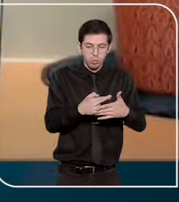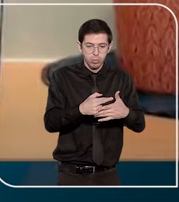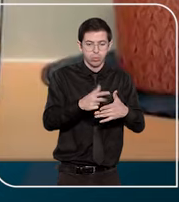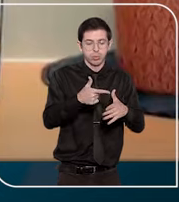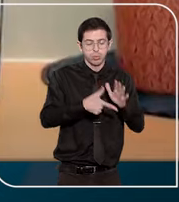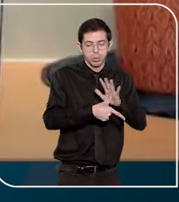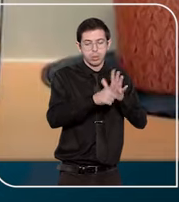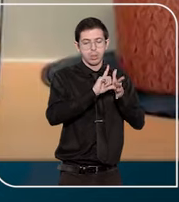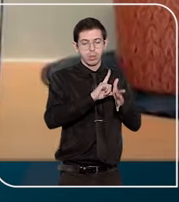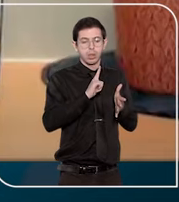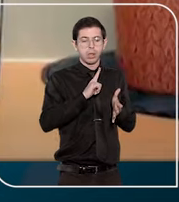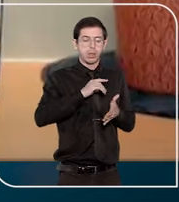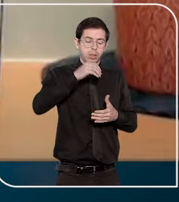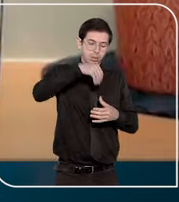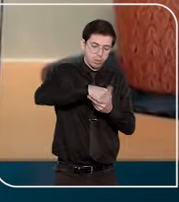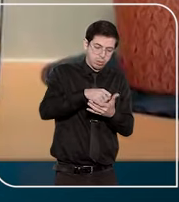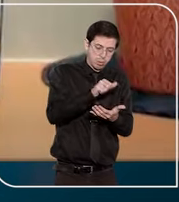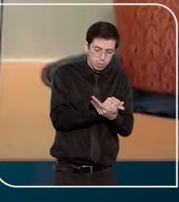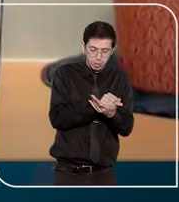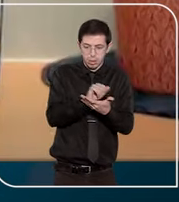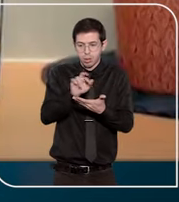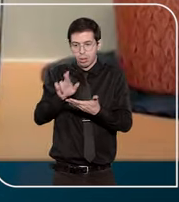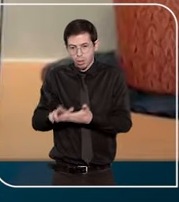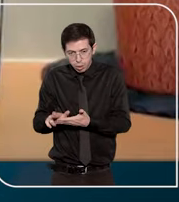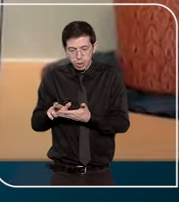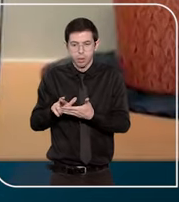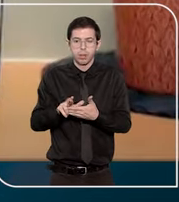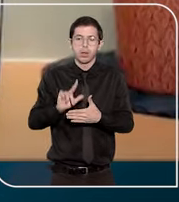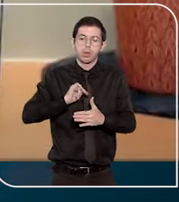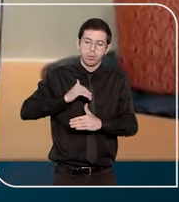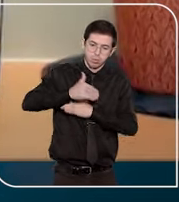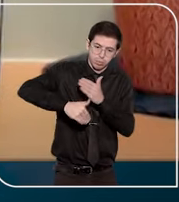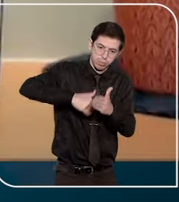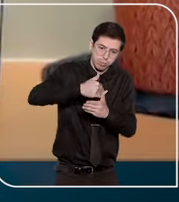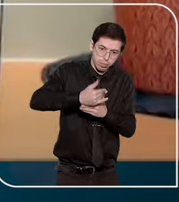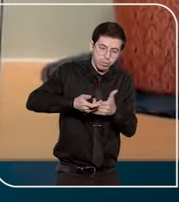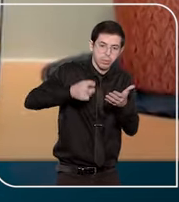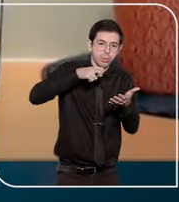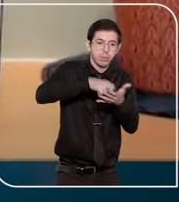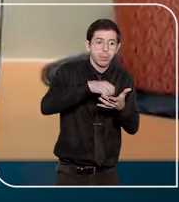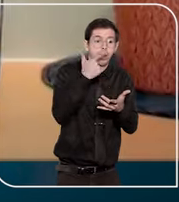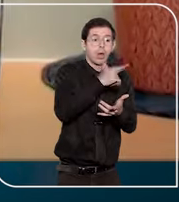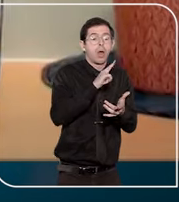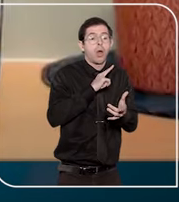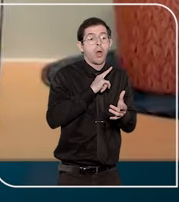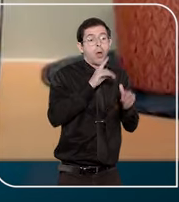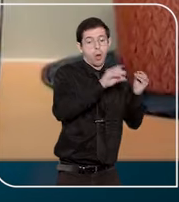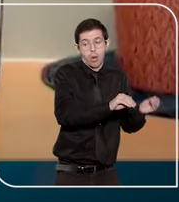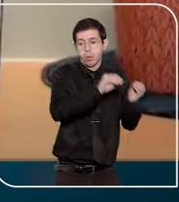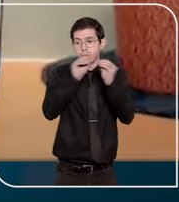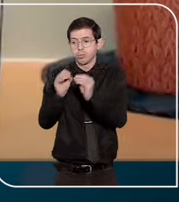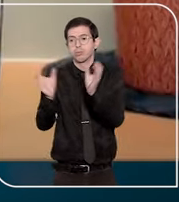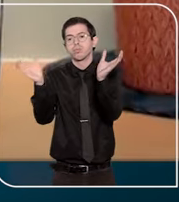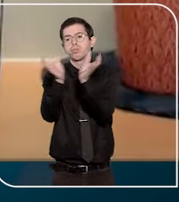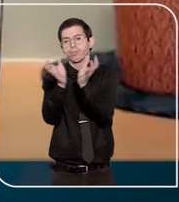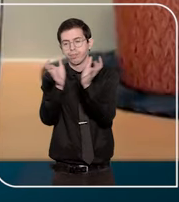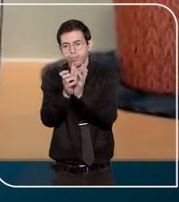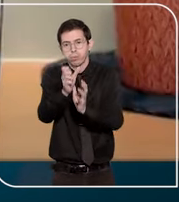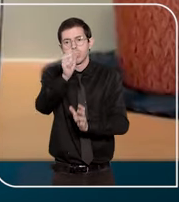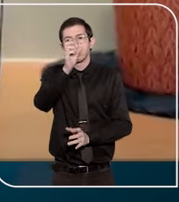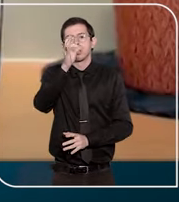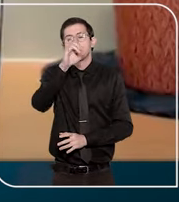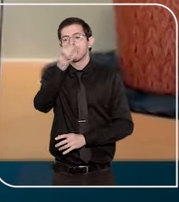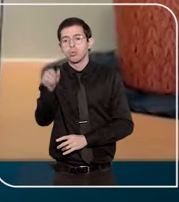agravo regimental, se o processo for de natureza penal, para então submeter ao colegiado do STJ, que é o